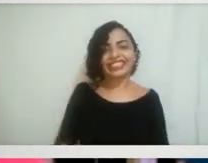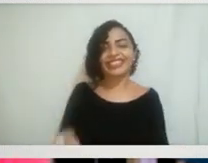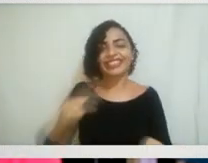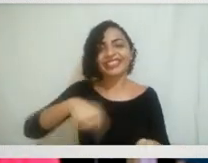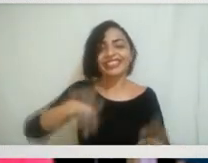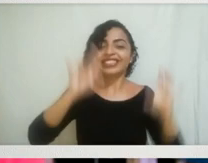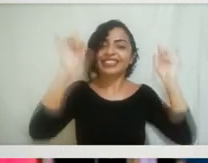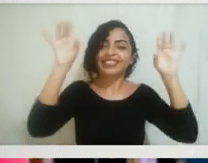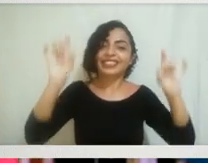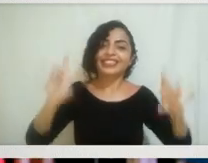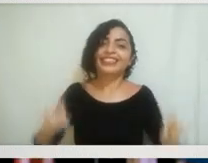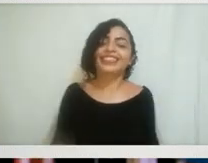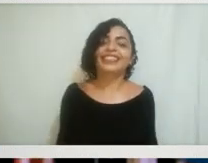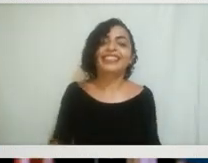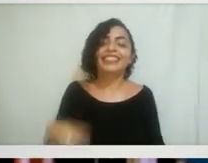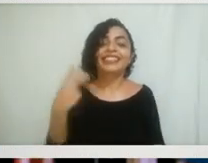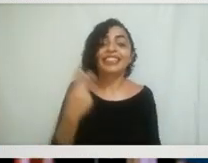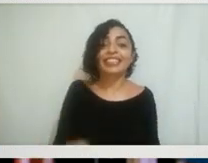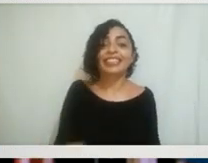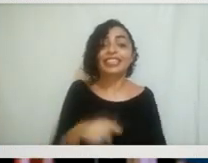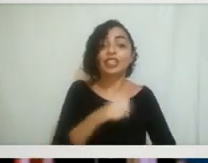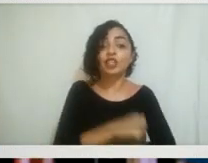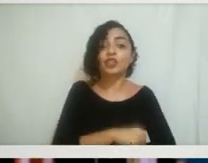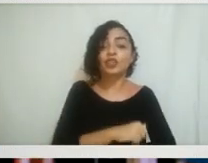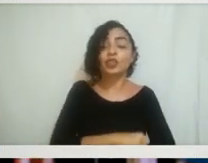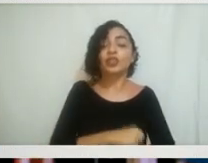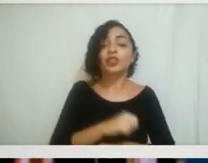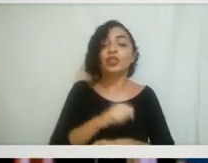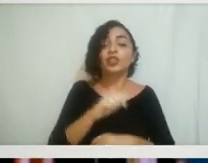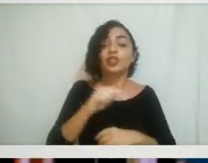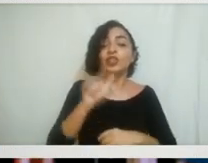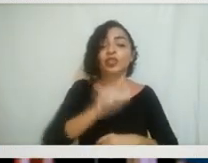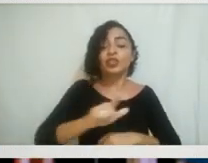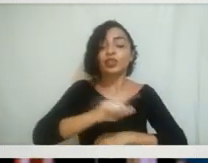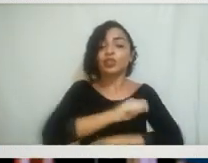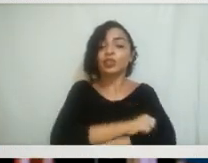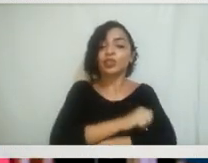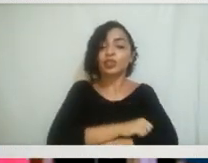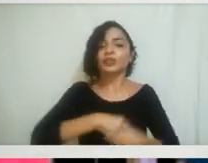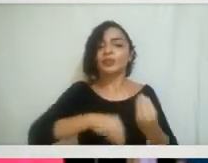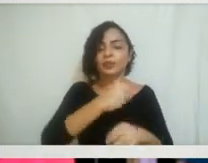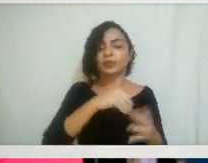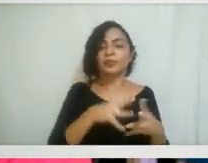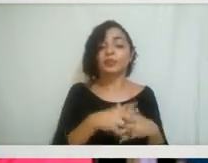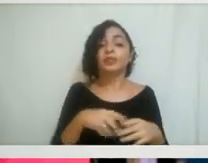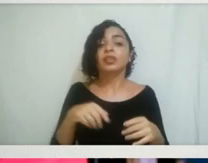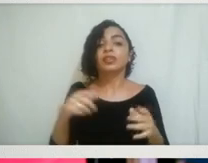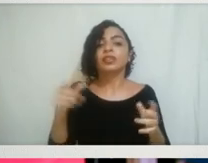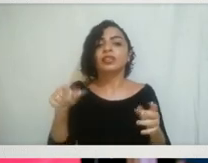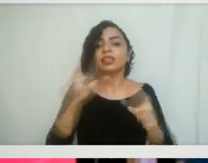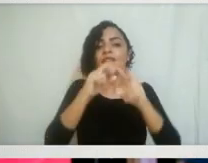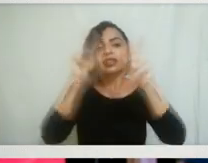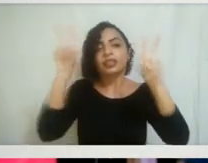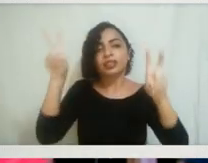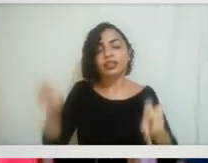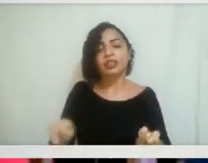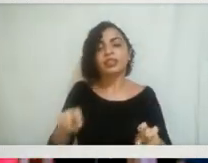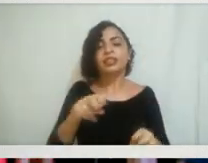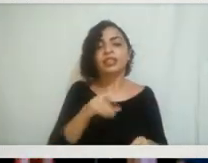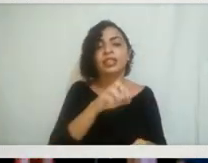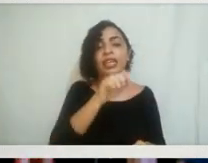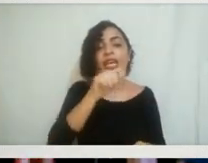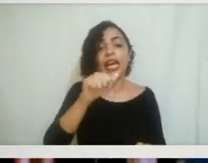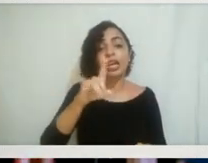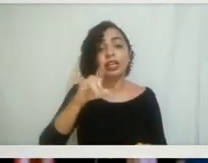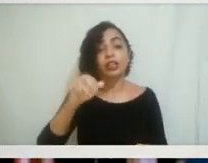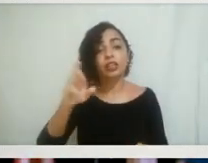mostrei para vocês naquele especial que nós fizemos do jornalismo literário, que é Elogiemos os Homens Ilustres,